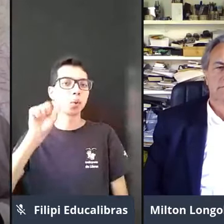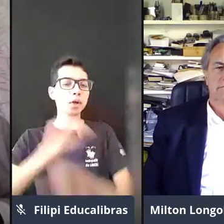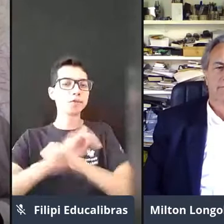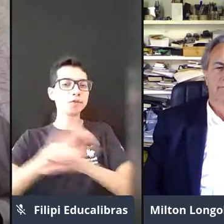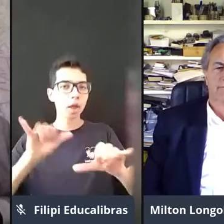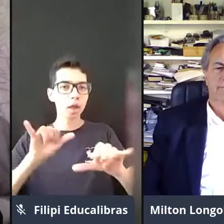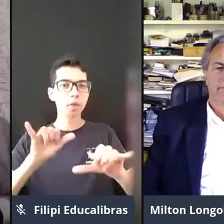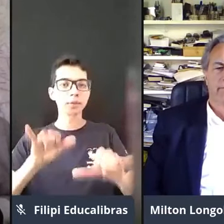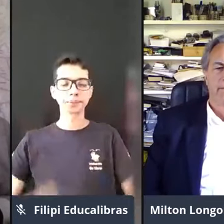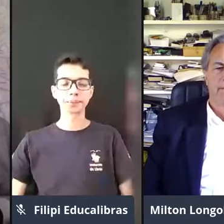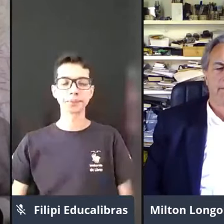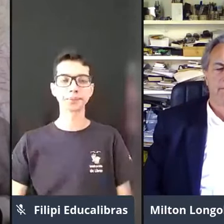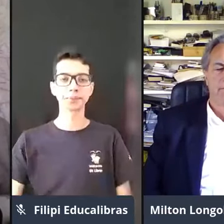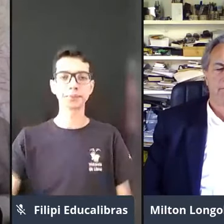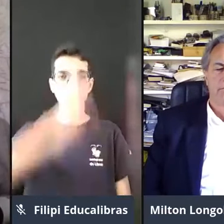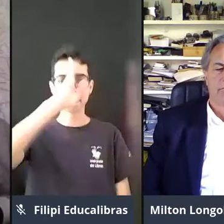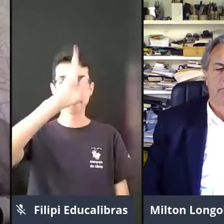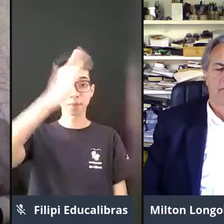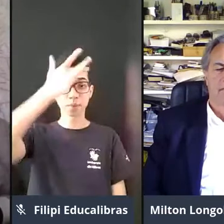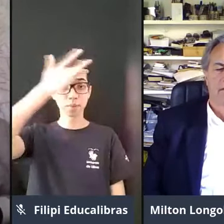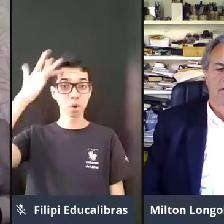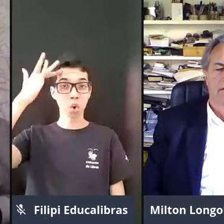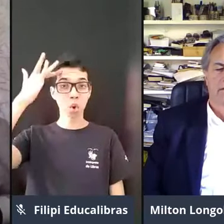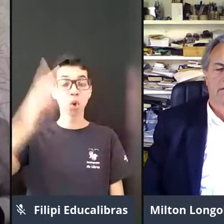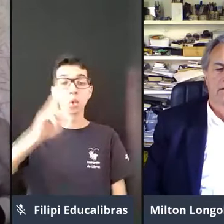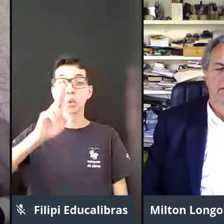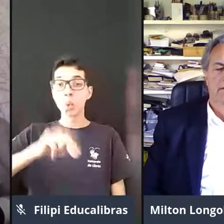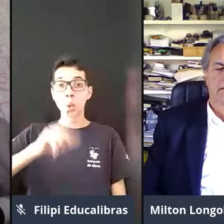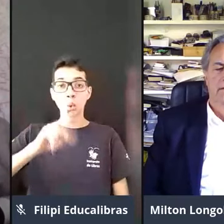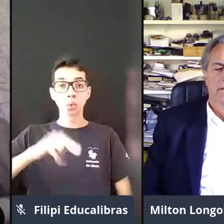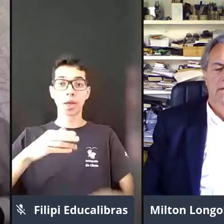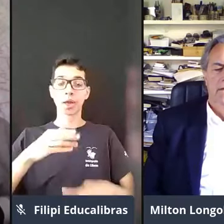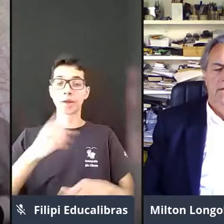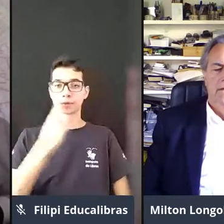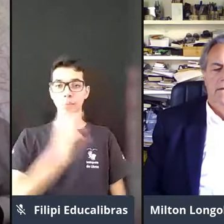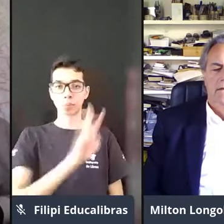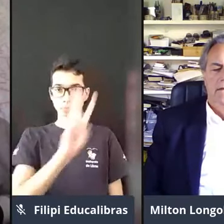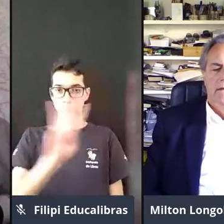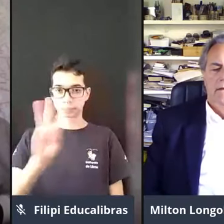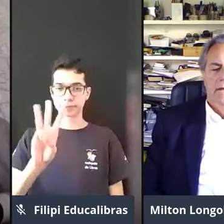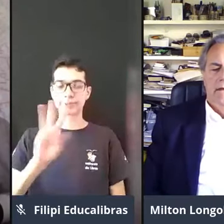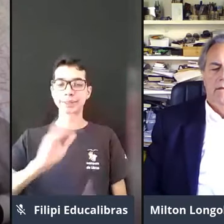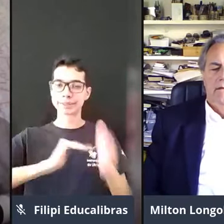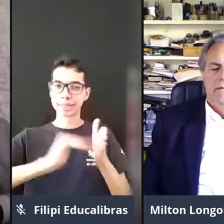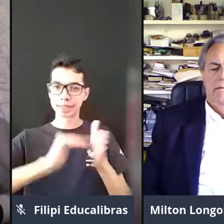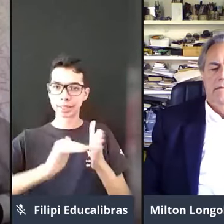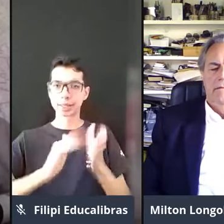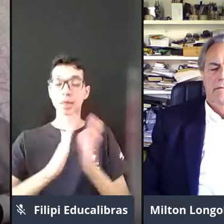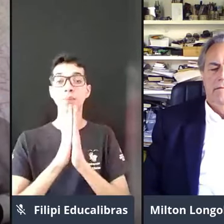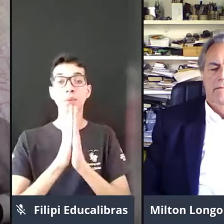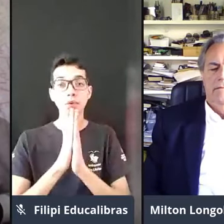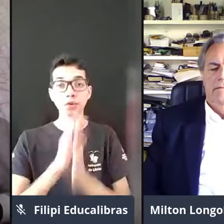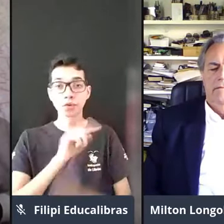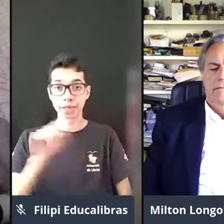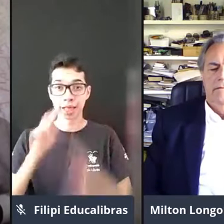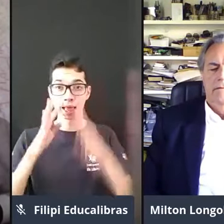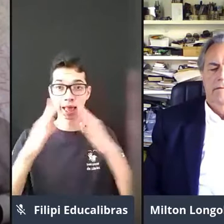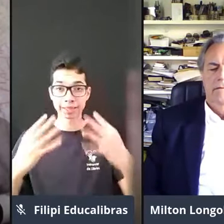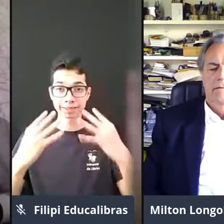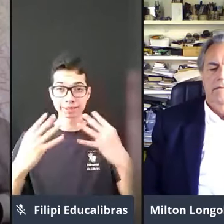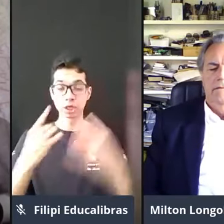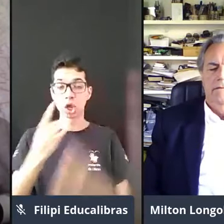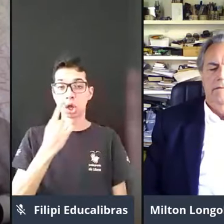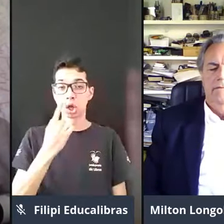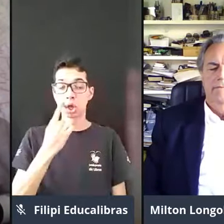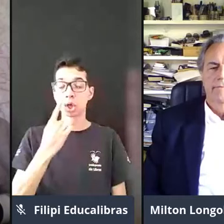principalmente quem nunca esteve na página da Secretaria e está nos assistindo, por favor, vá lá na área de